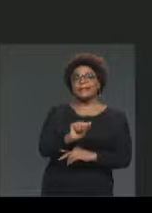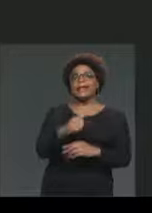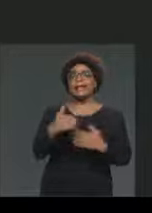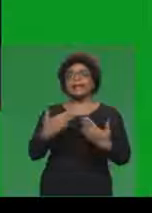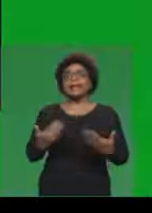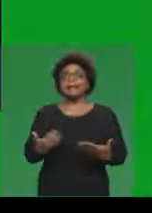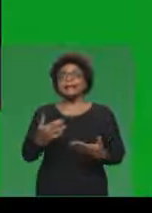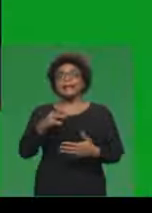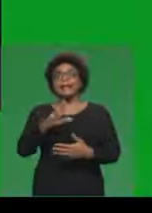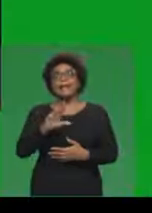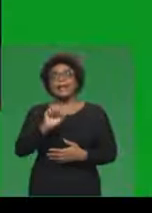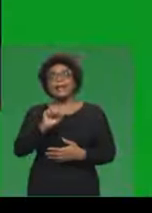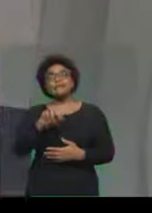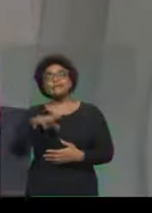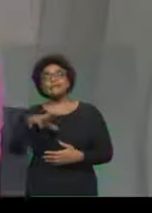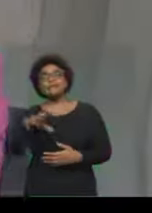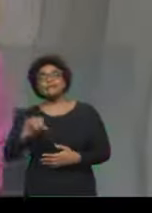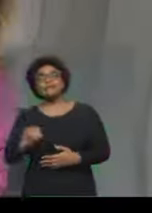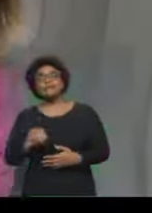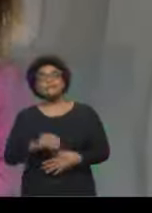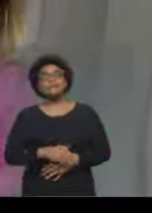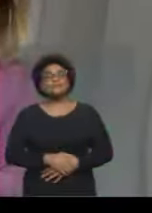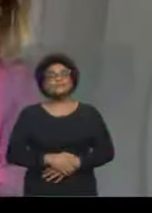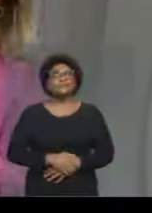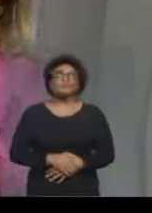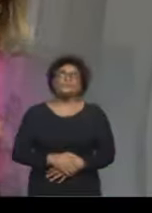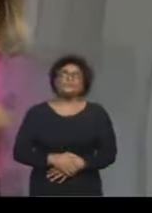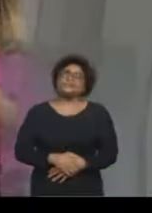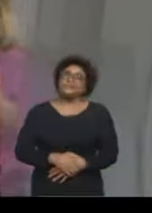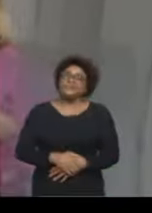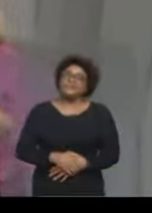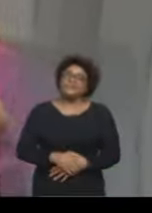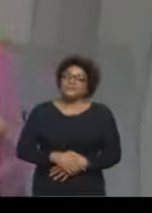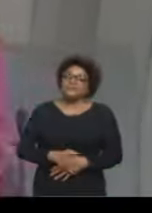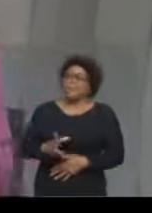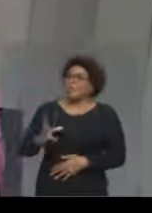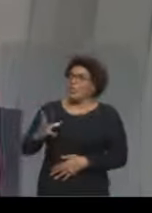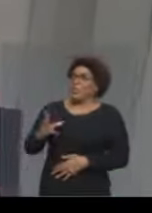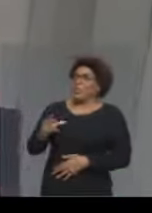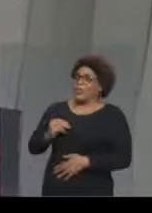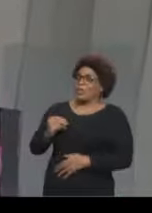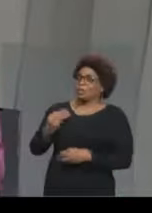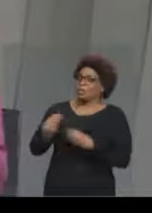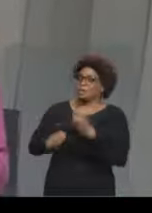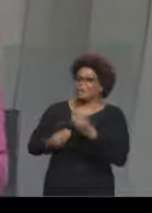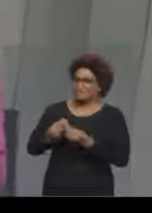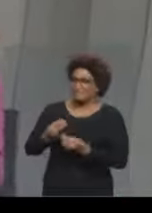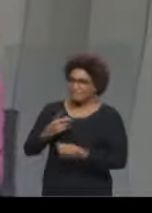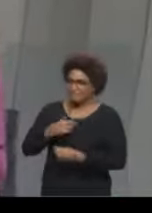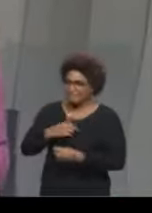como tem essa dúvida, né, professora Maria Alice? Então, vamos